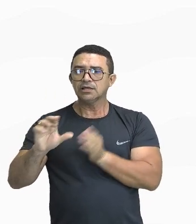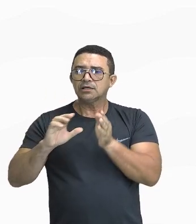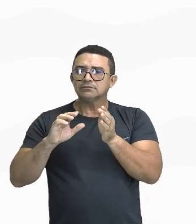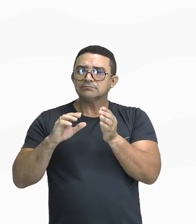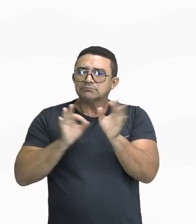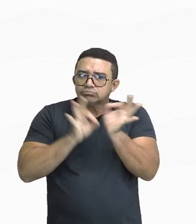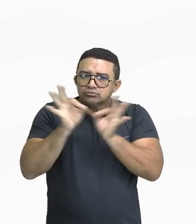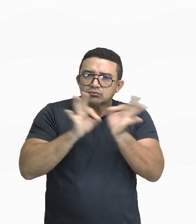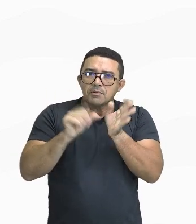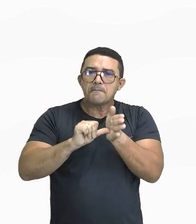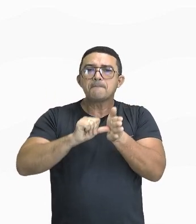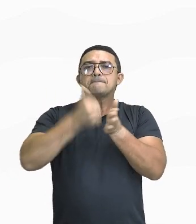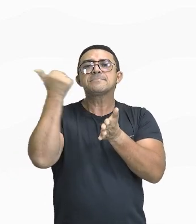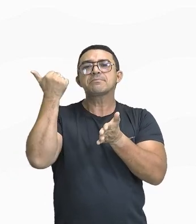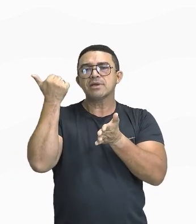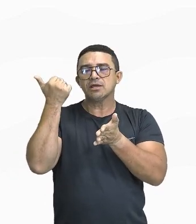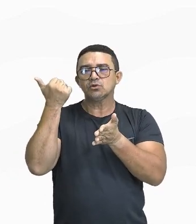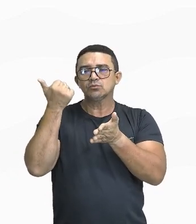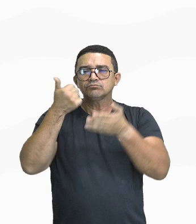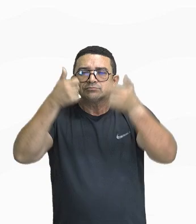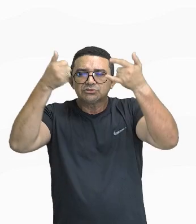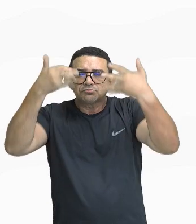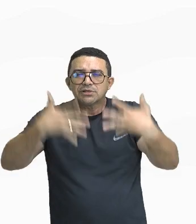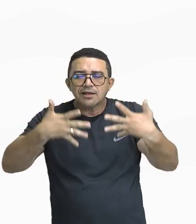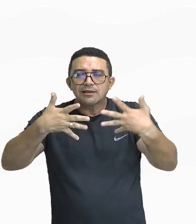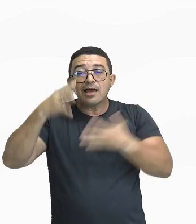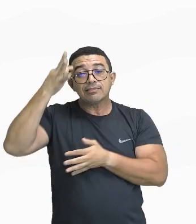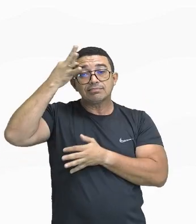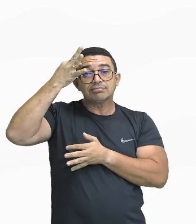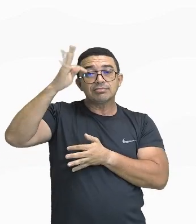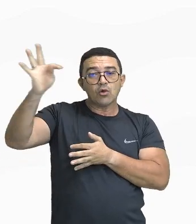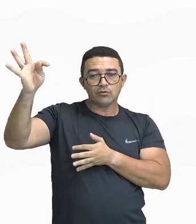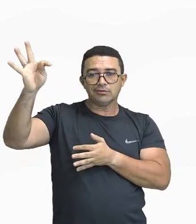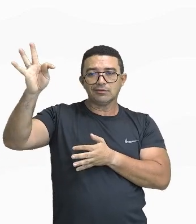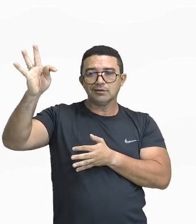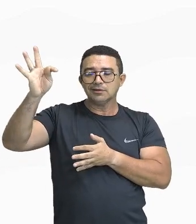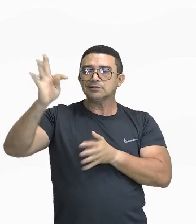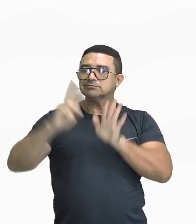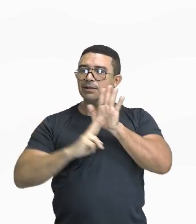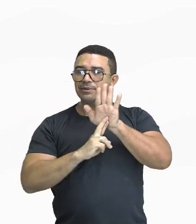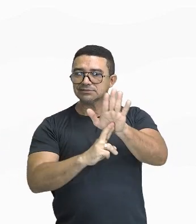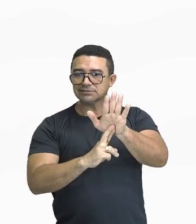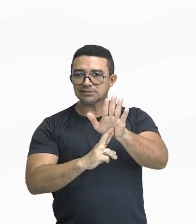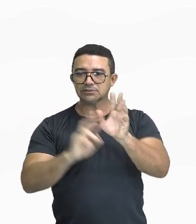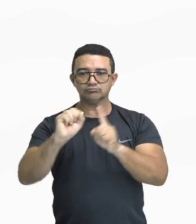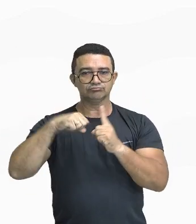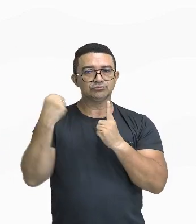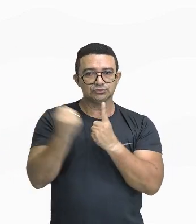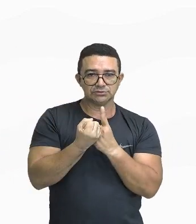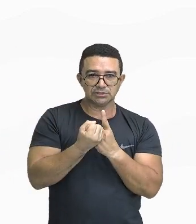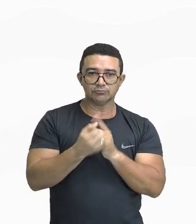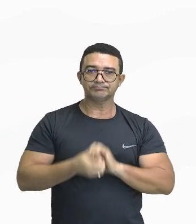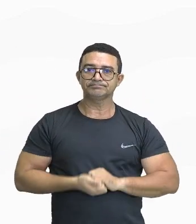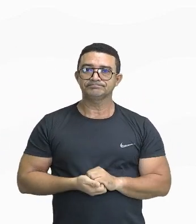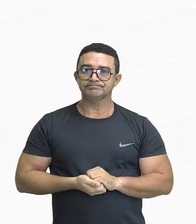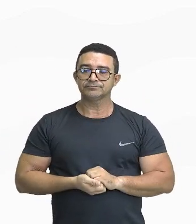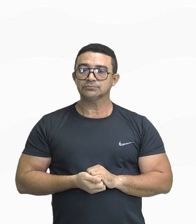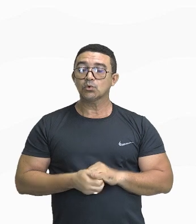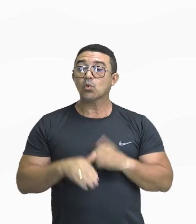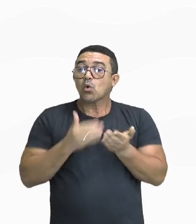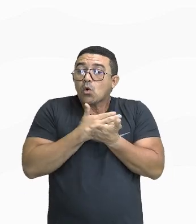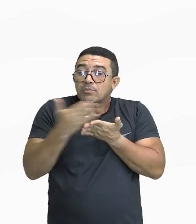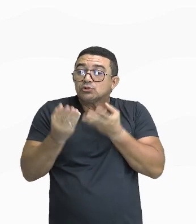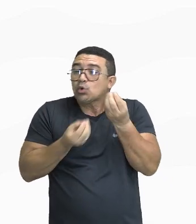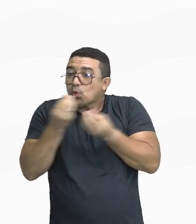primeiro esboço da teoria das representações sociais. E isso começou quando ele foi investigar